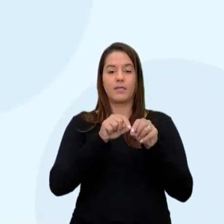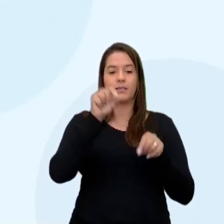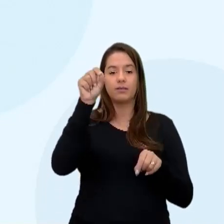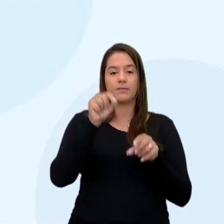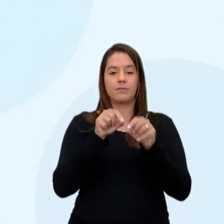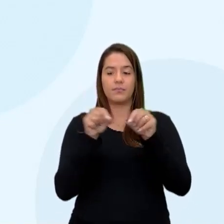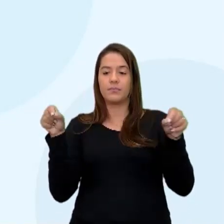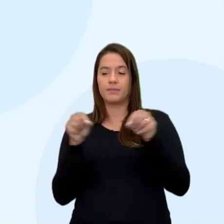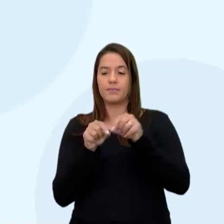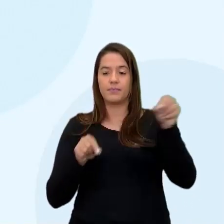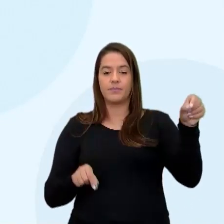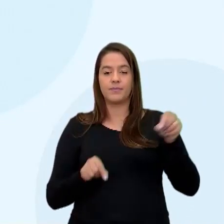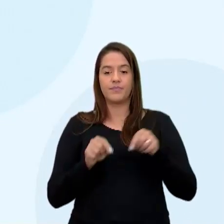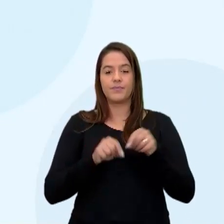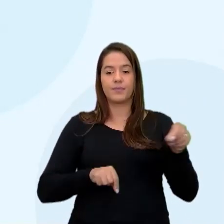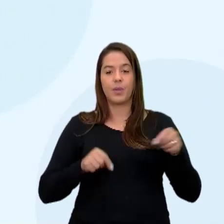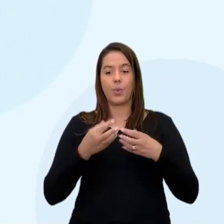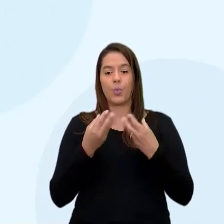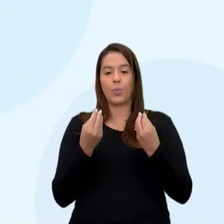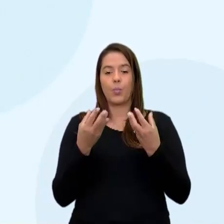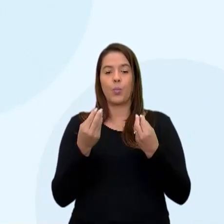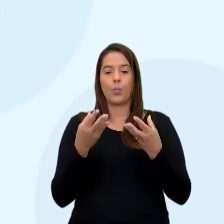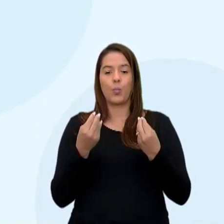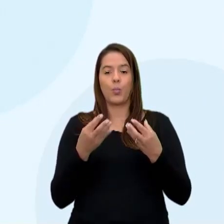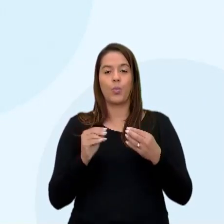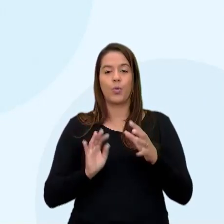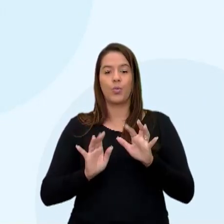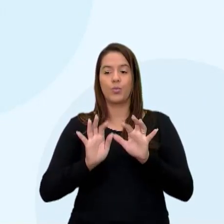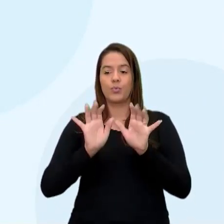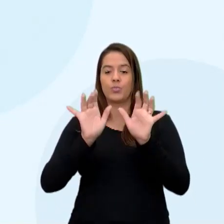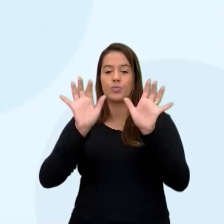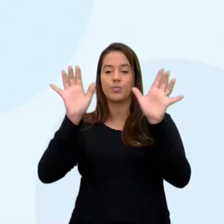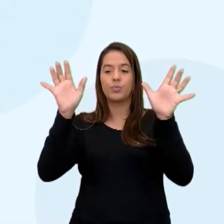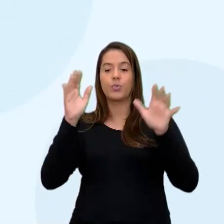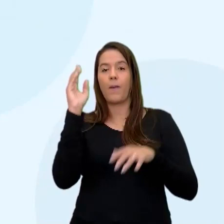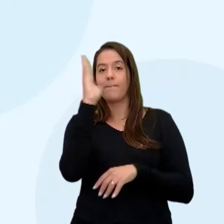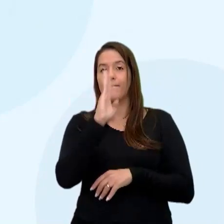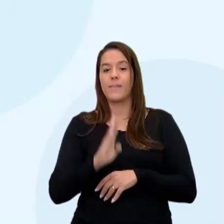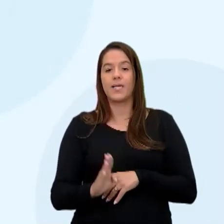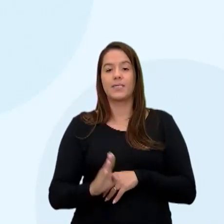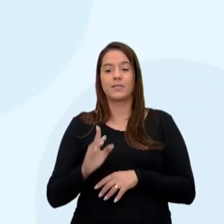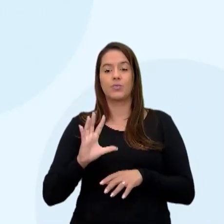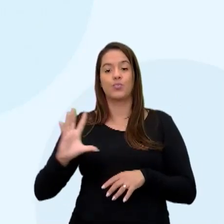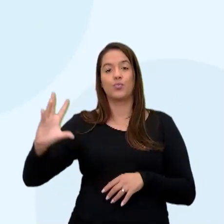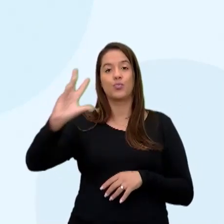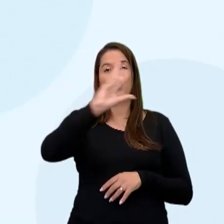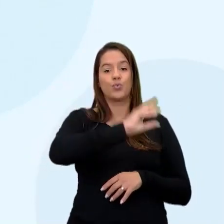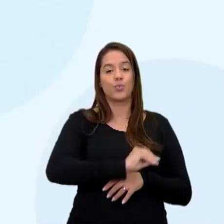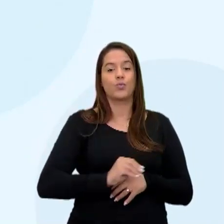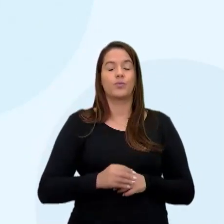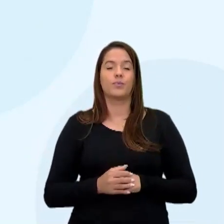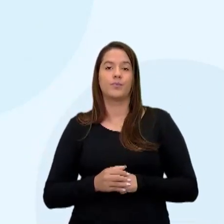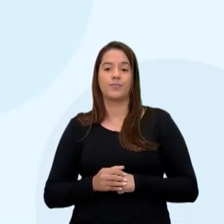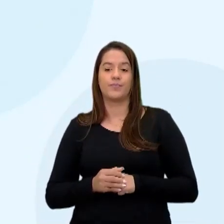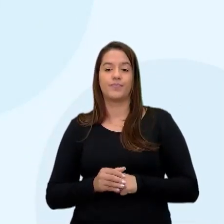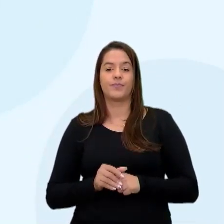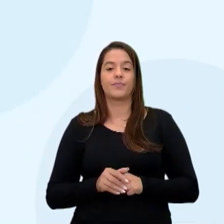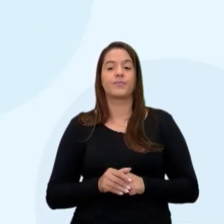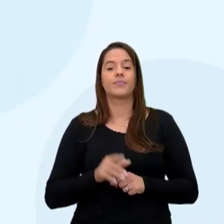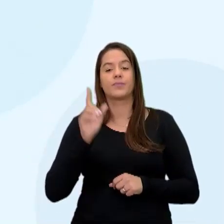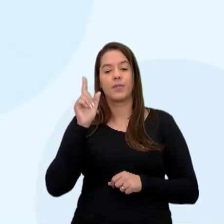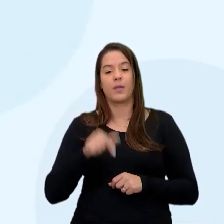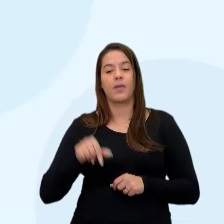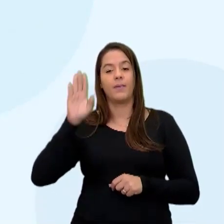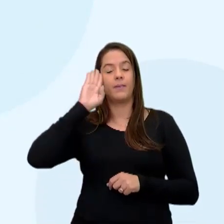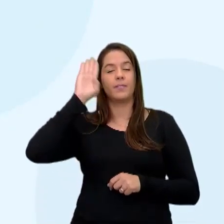que aparecem aí. Mas vejam como essas linhas aí, elas vão indo para todo o Brasil, aquelas linhas mais finas, tá? Então, a